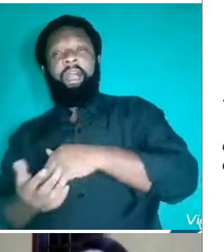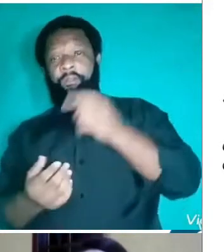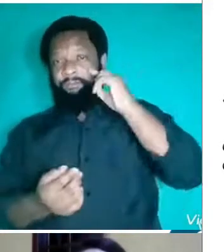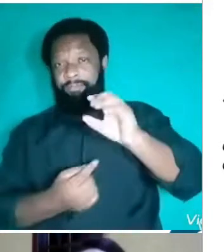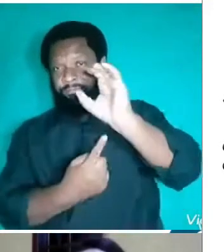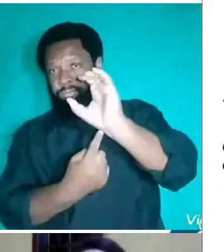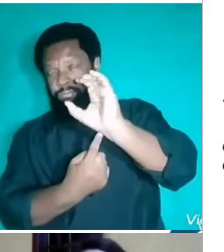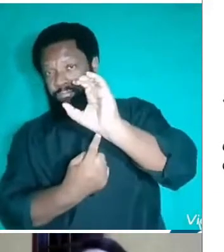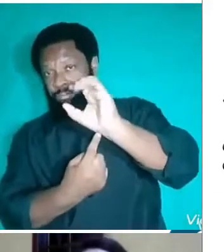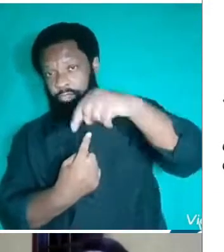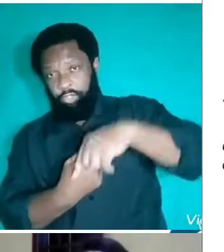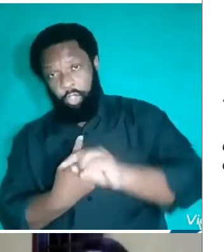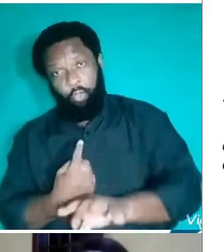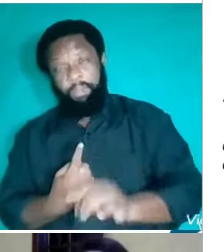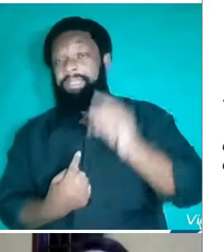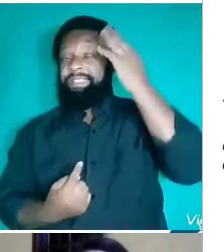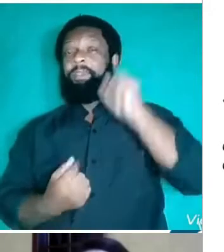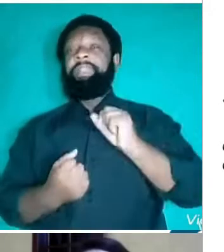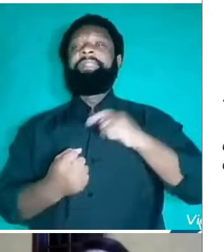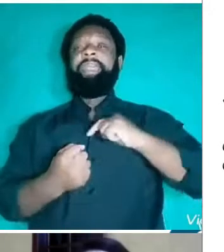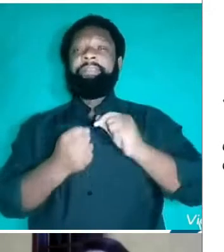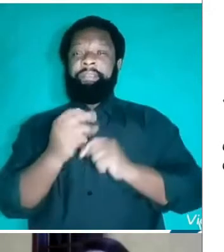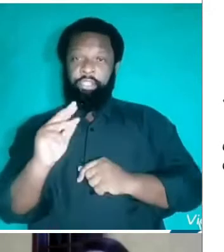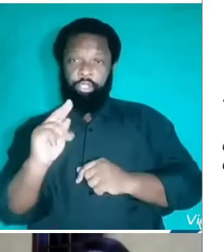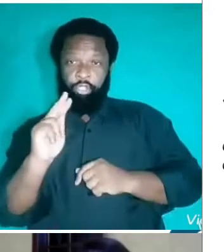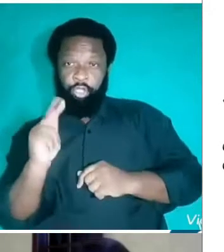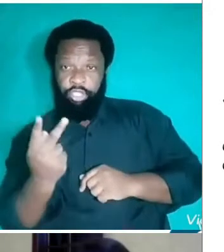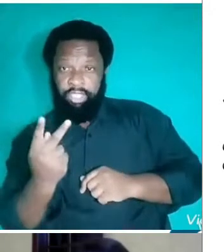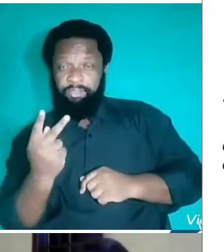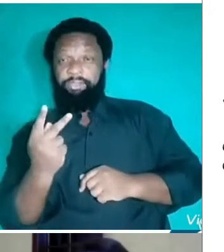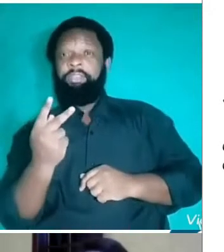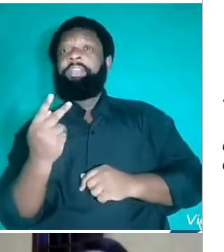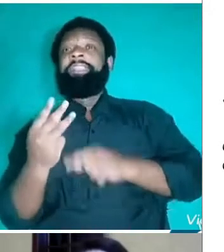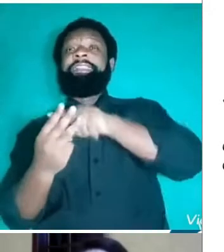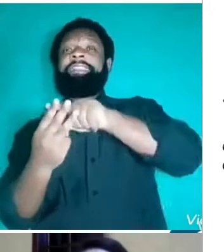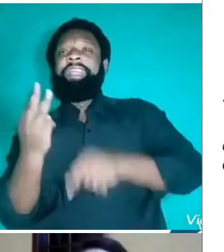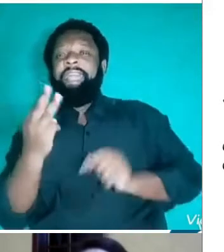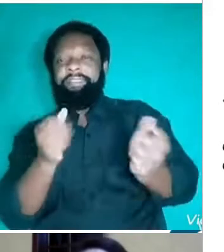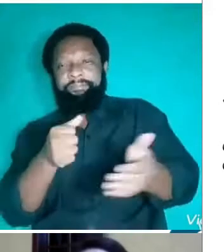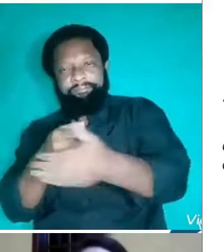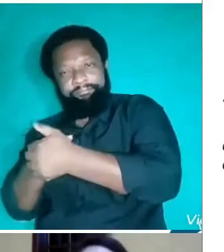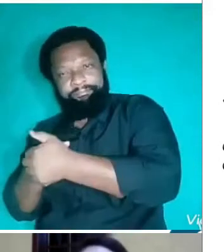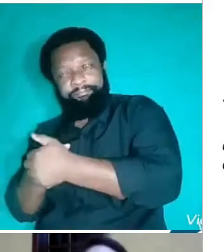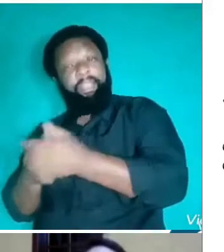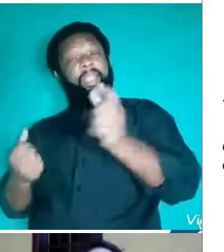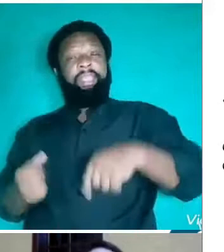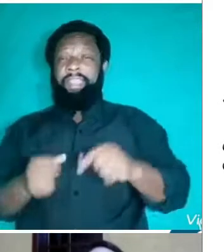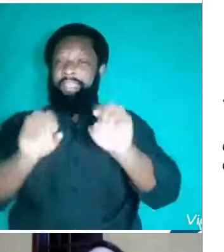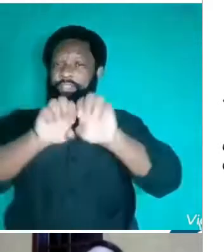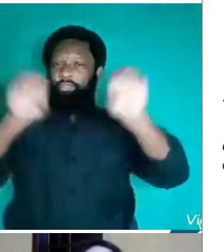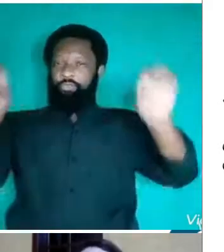fazendo apenas uma ligação, a gente sabe que tem 3 átomos de hidrogênio, ok? Então, essa estrutura